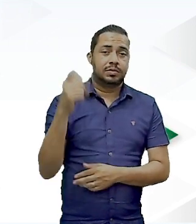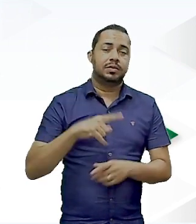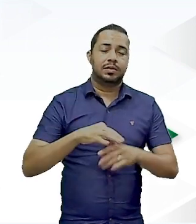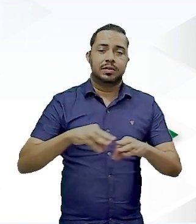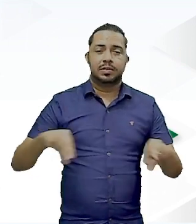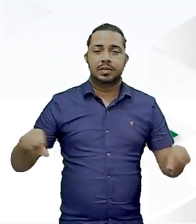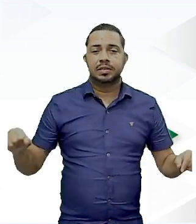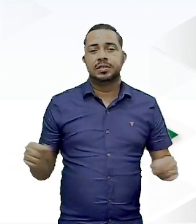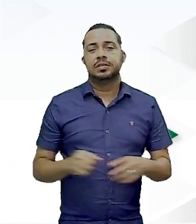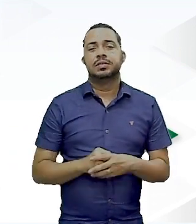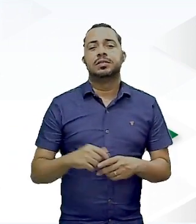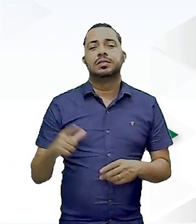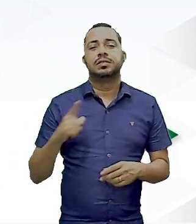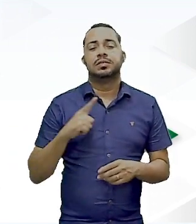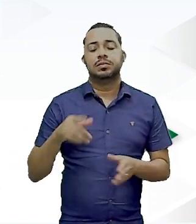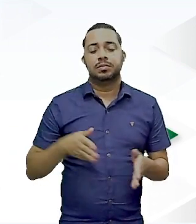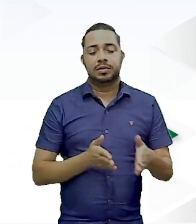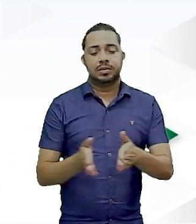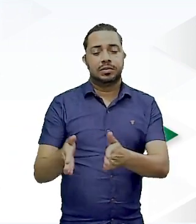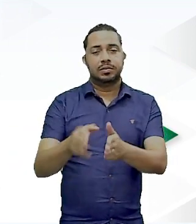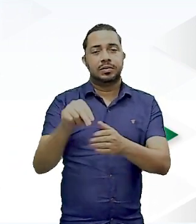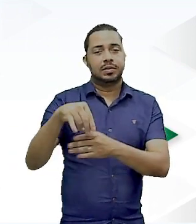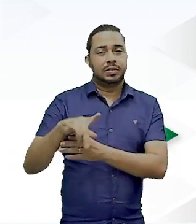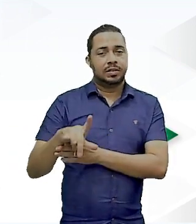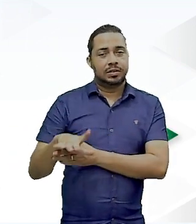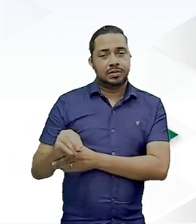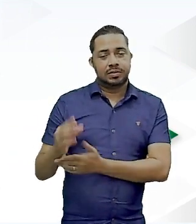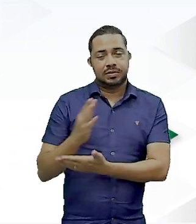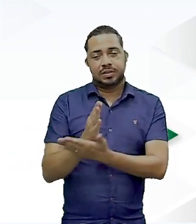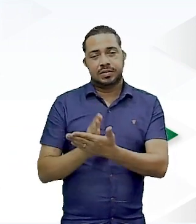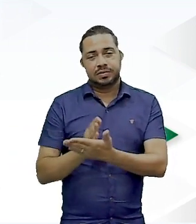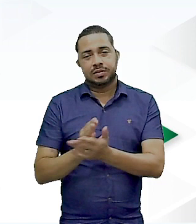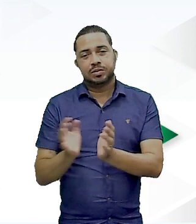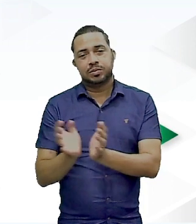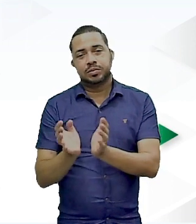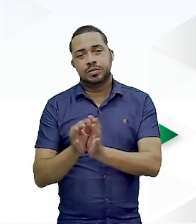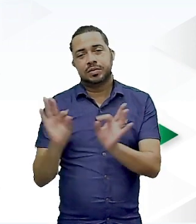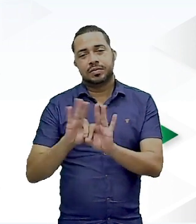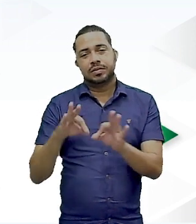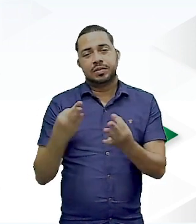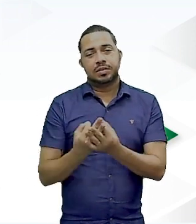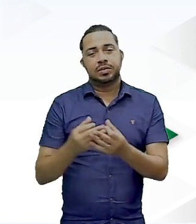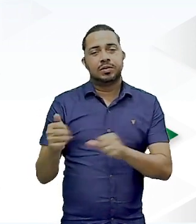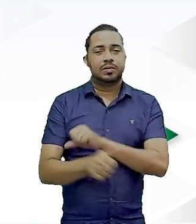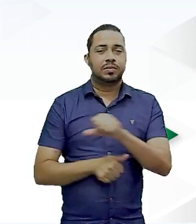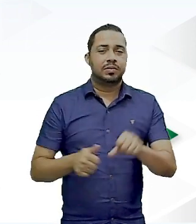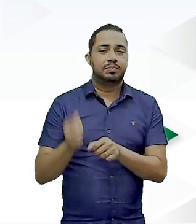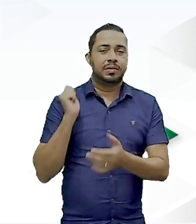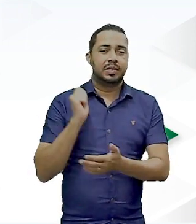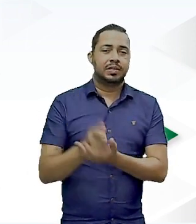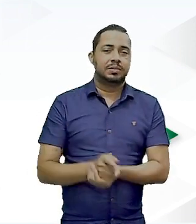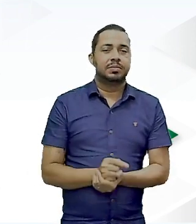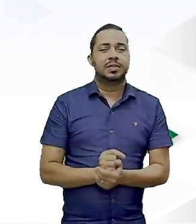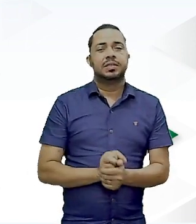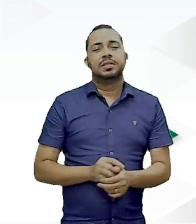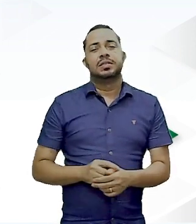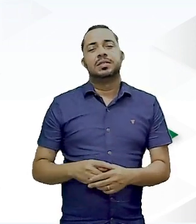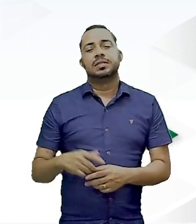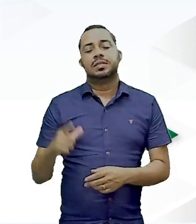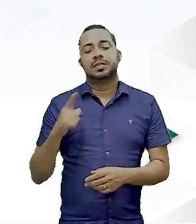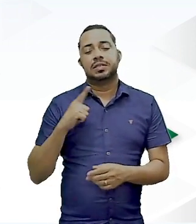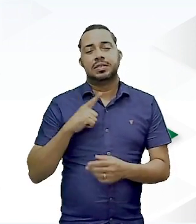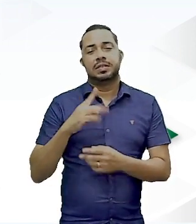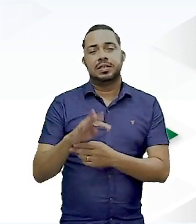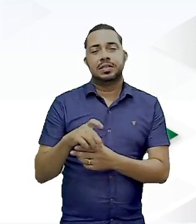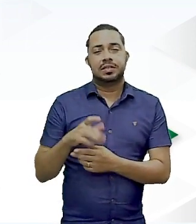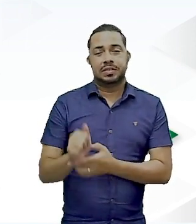terras que margeavam o Rio Nilo eram divididas entre grupos familiares em troca de pagamentos ou tributos. As taxas aí.